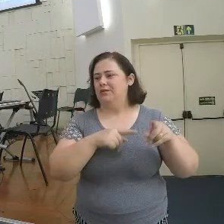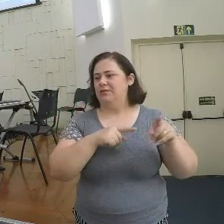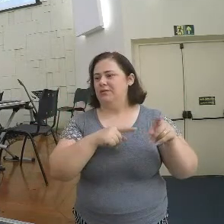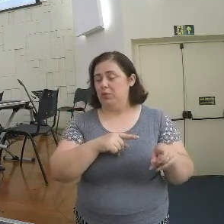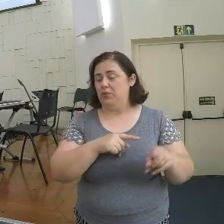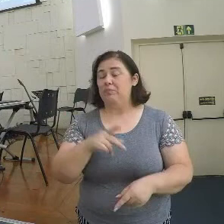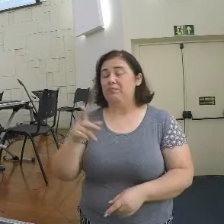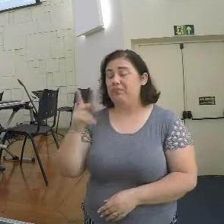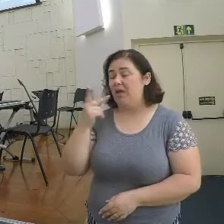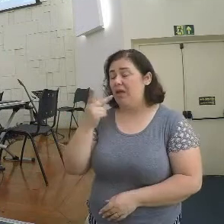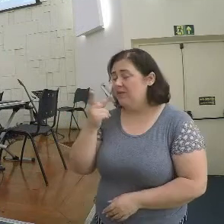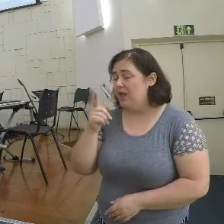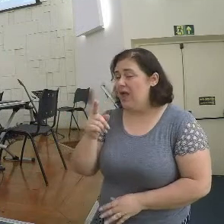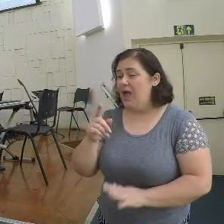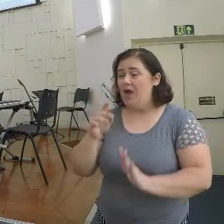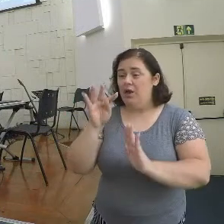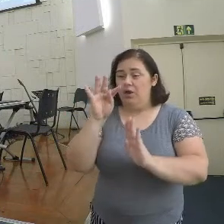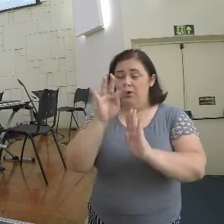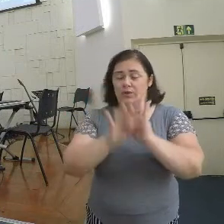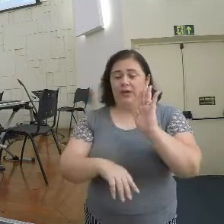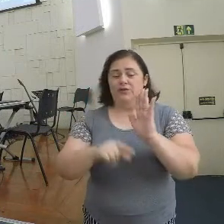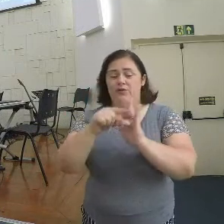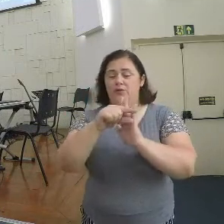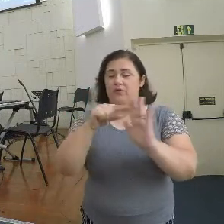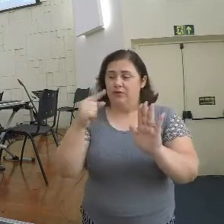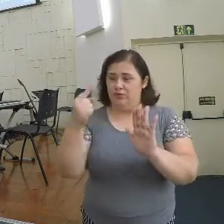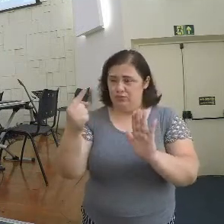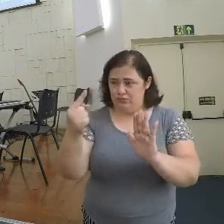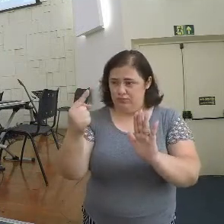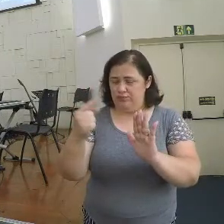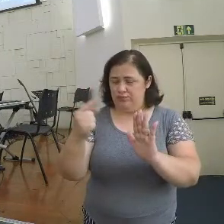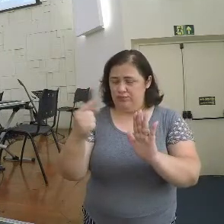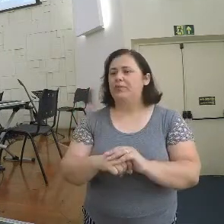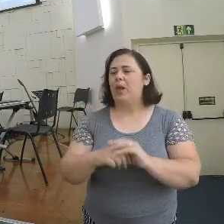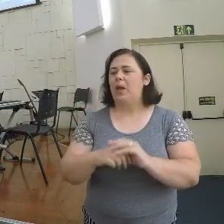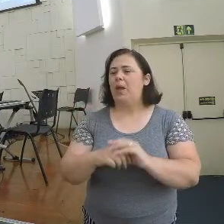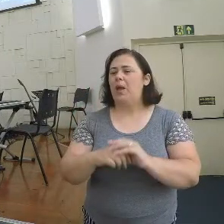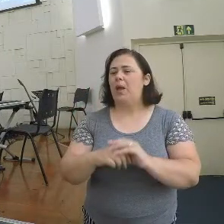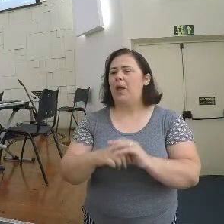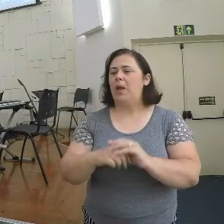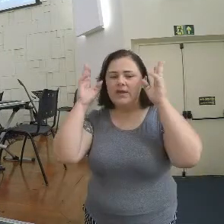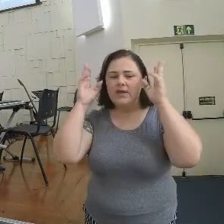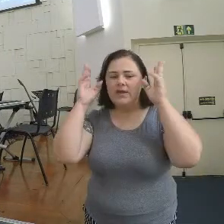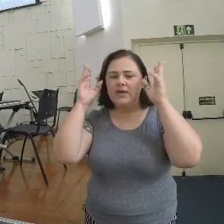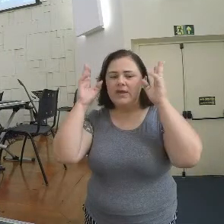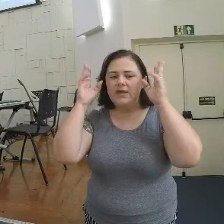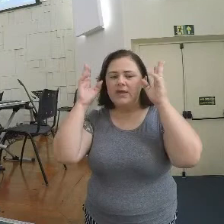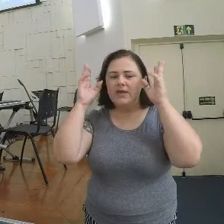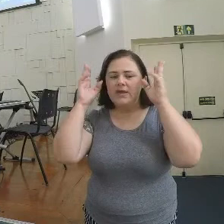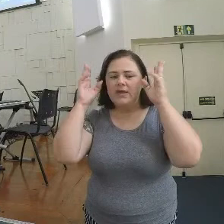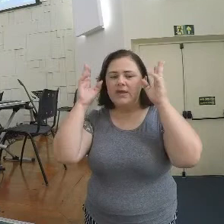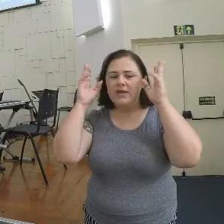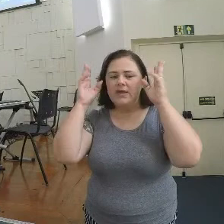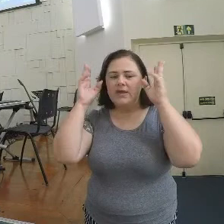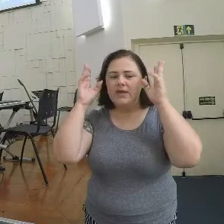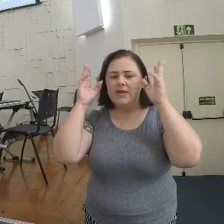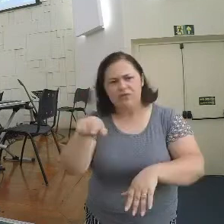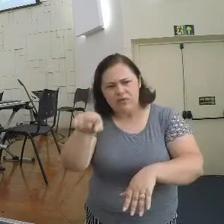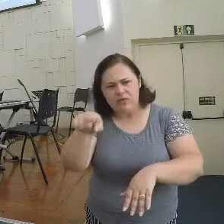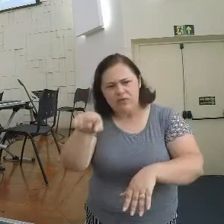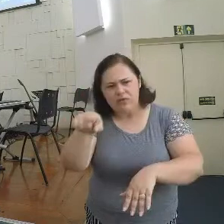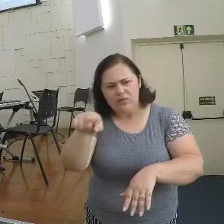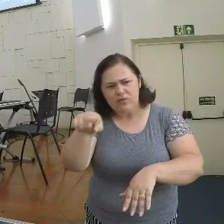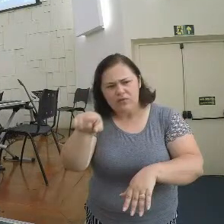bíblico, a partir do verso 1, Moisés está dizendo ao povo: sejam gratos porque vocês receberam de Deus a